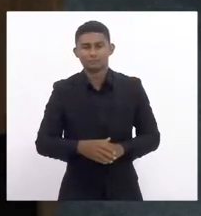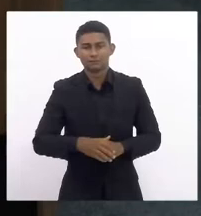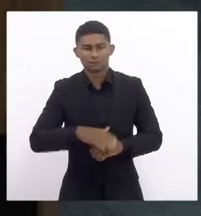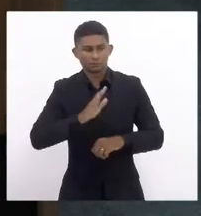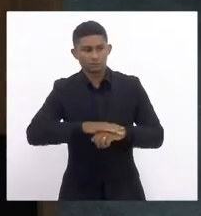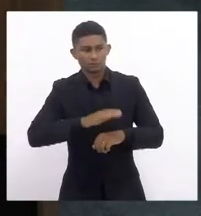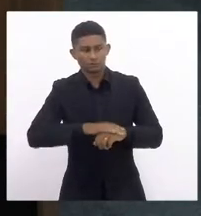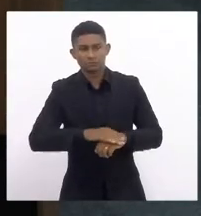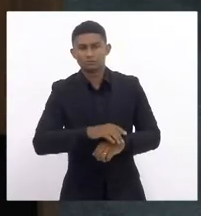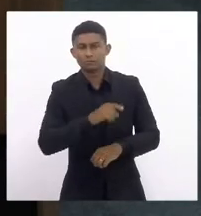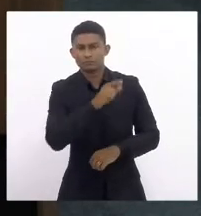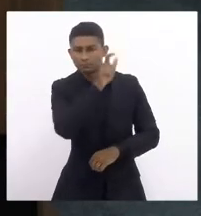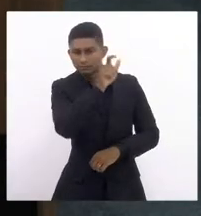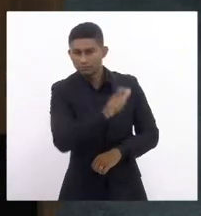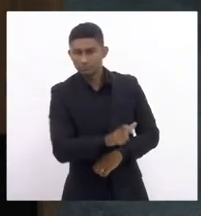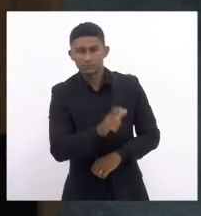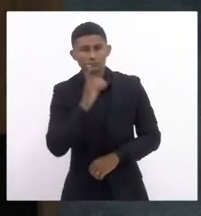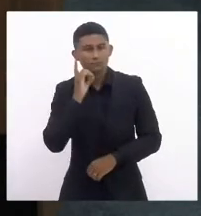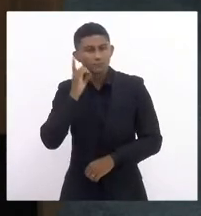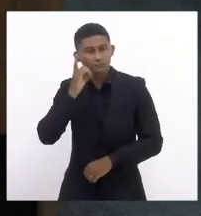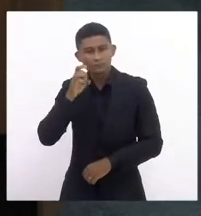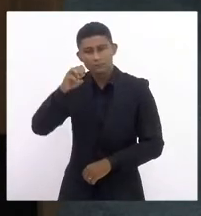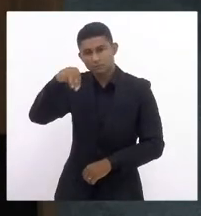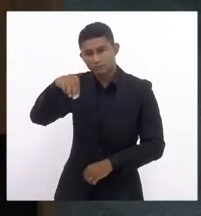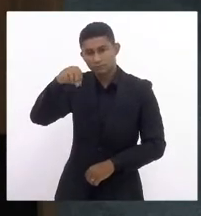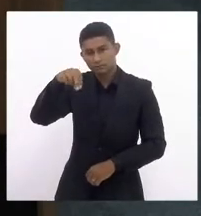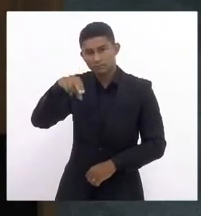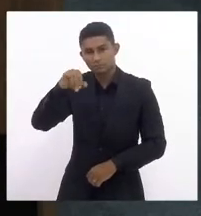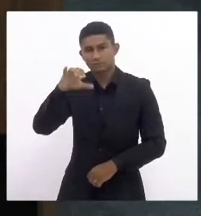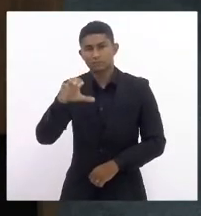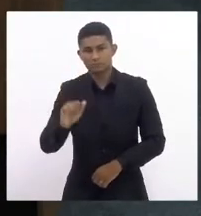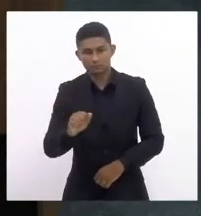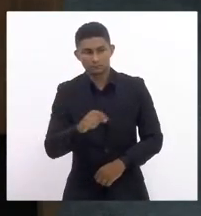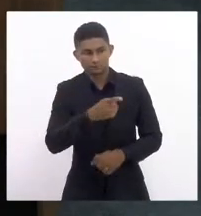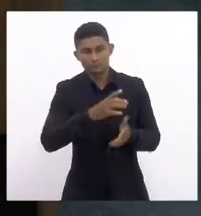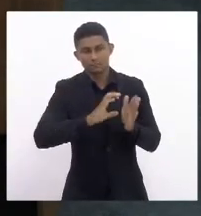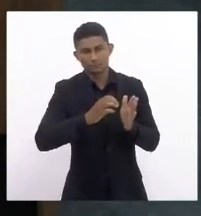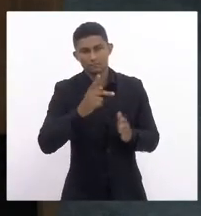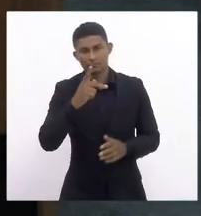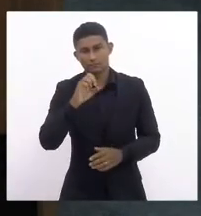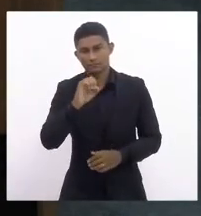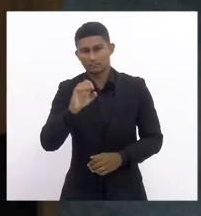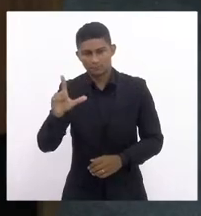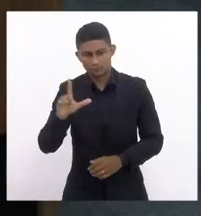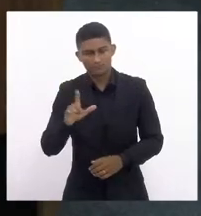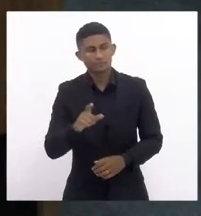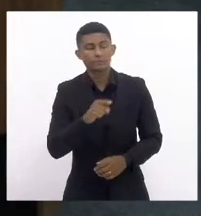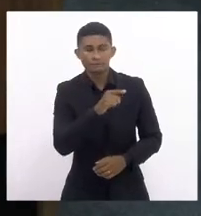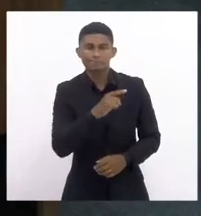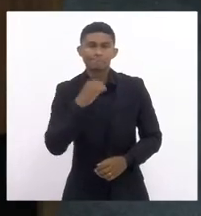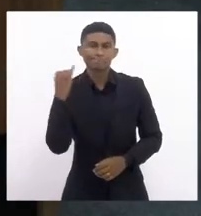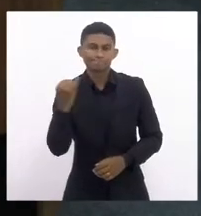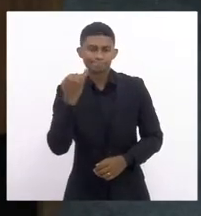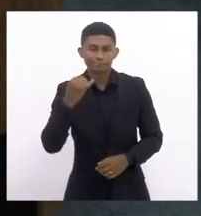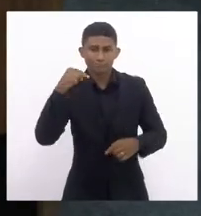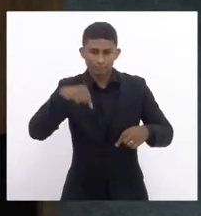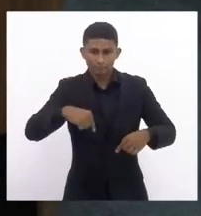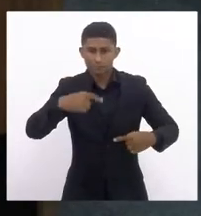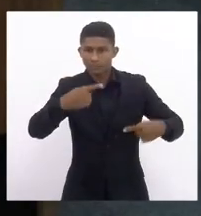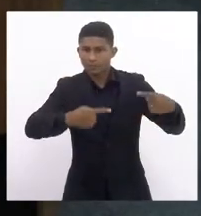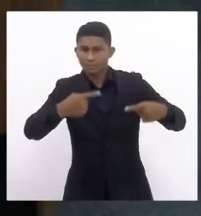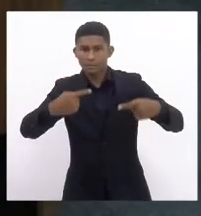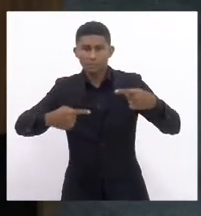deputada Mônica Francisco, bancada do PSOL, que tem a ver com um debate importante que a gente está trazendo aqui nessa